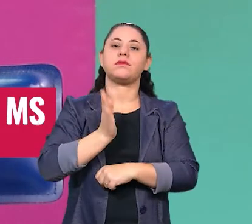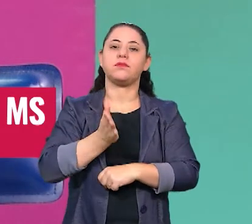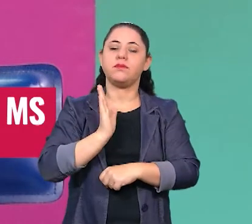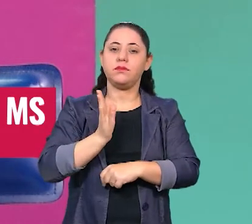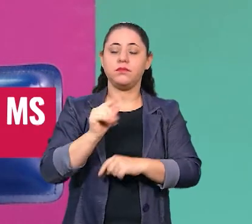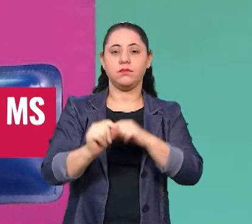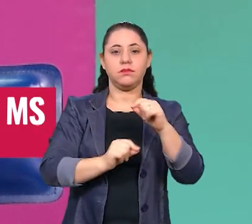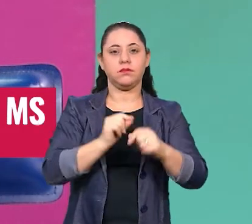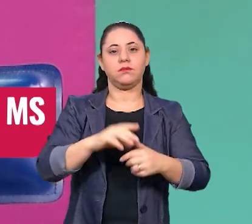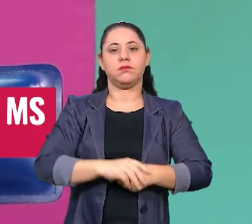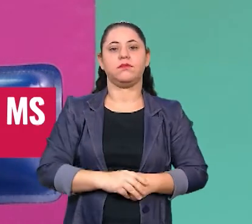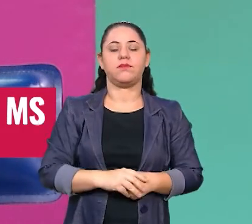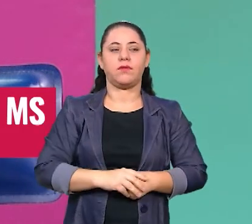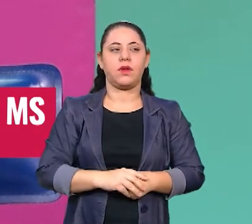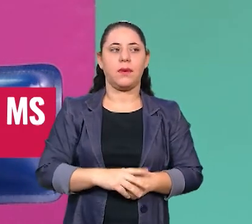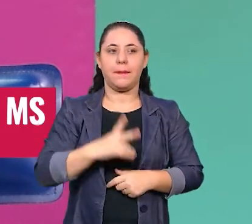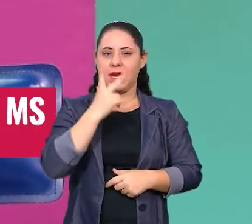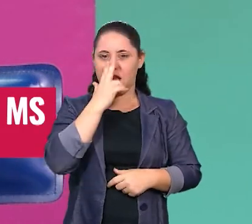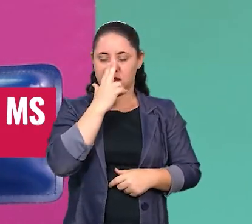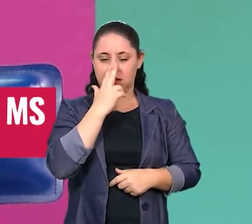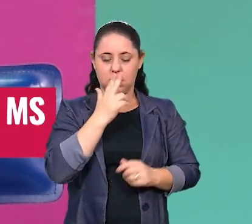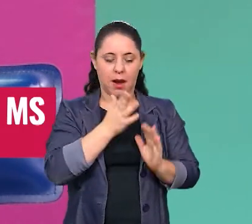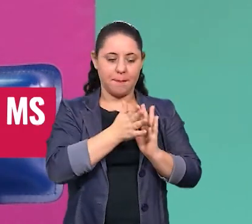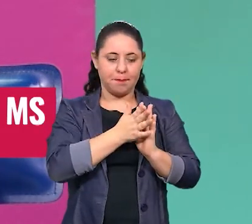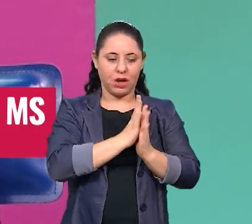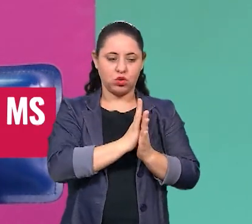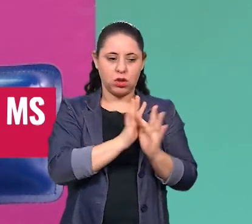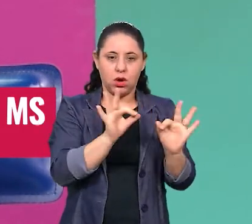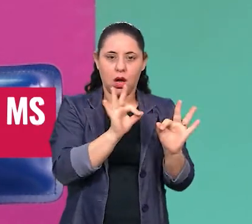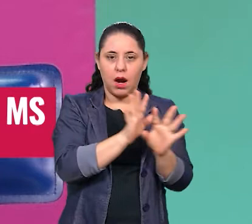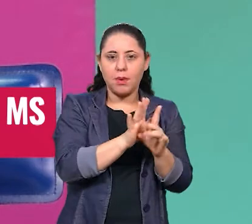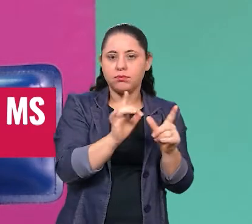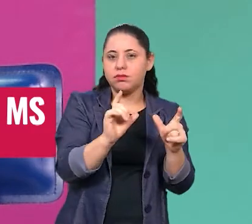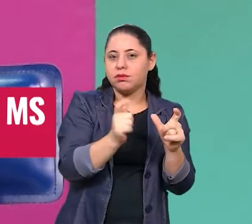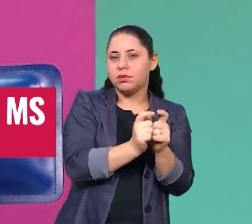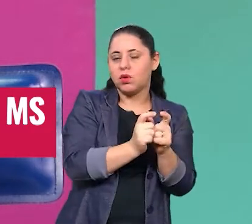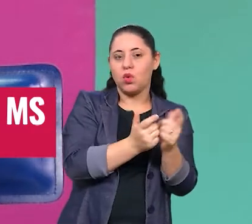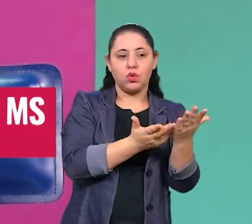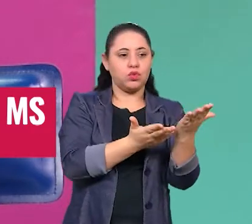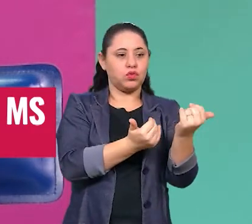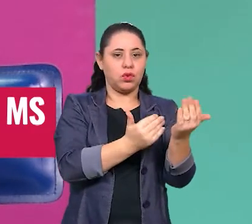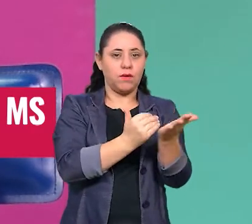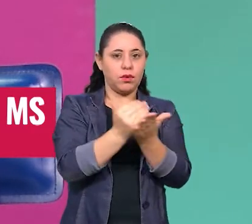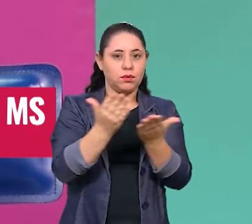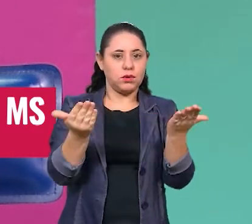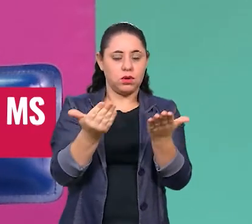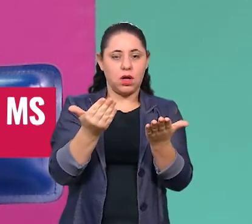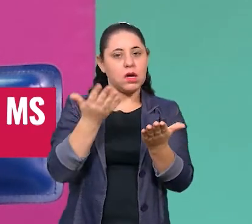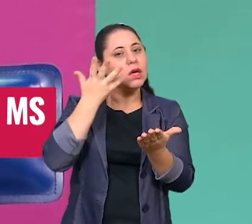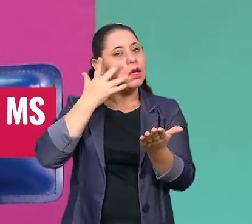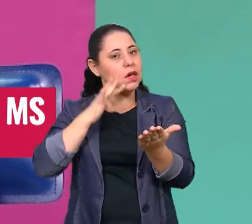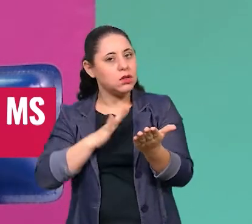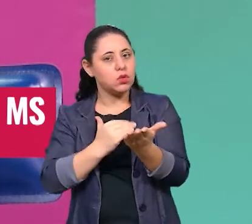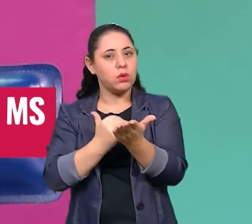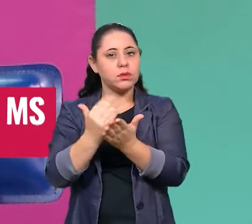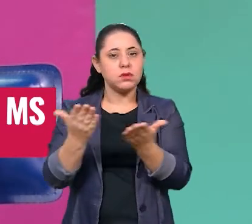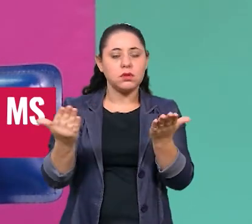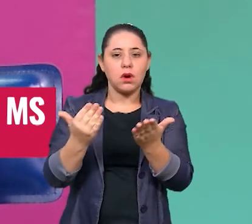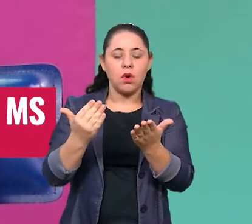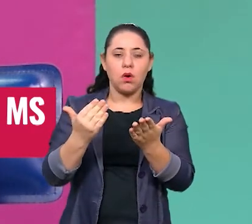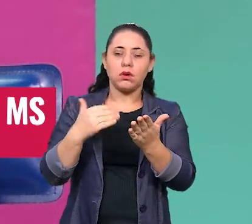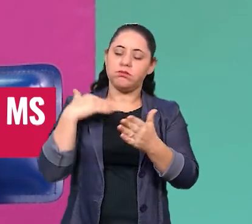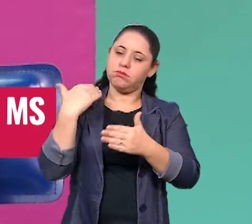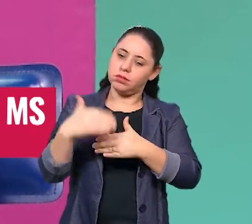destruir essa barreira. Então o jovem que está começando, a criança que está começando, desde que ela tenha esse compromisso,